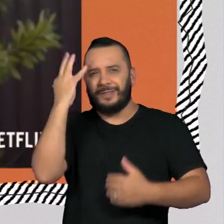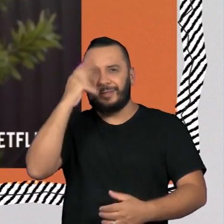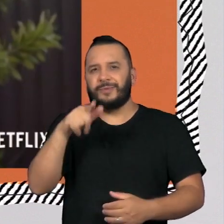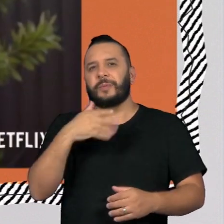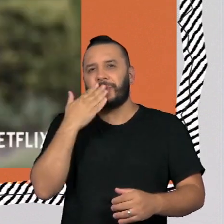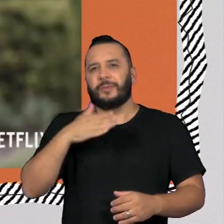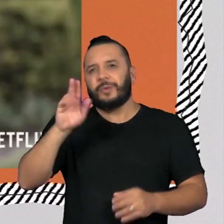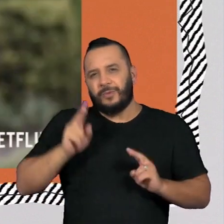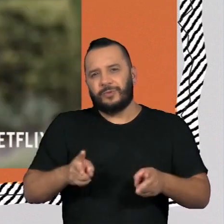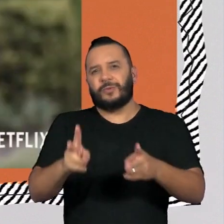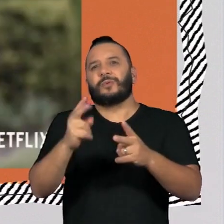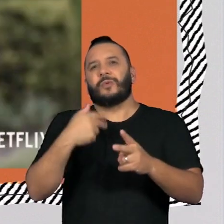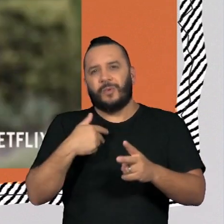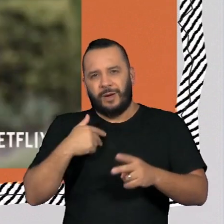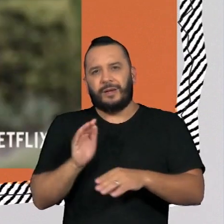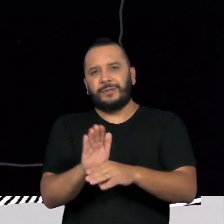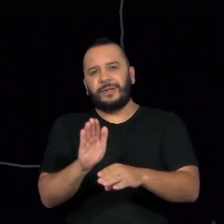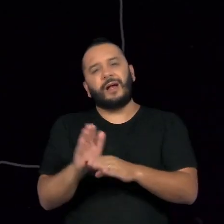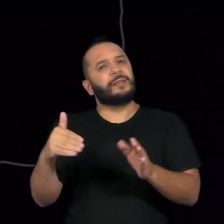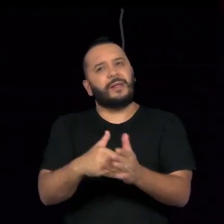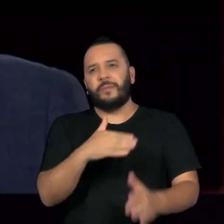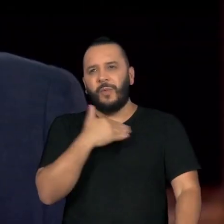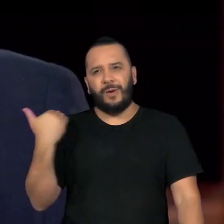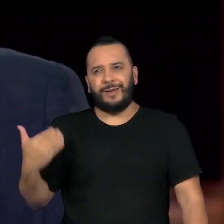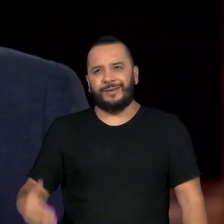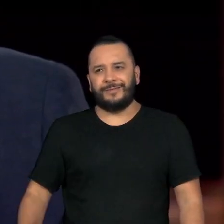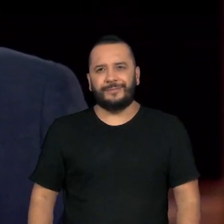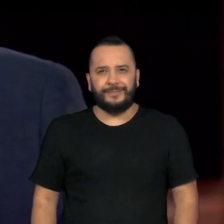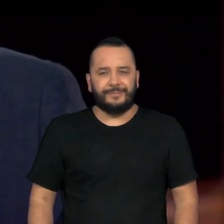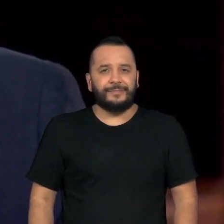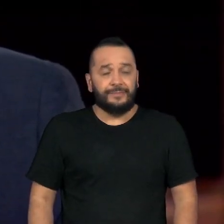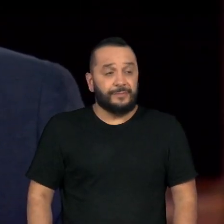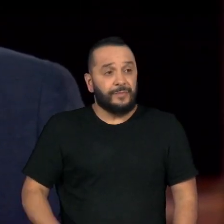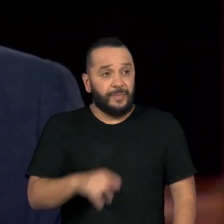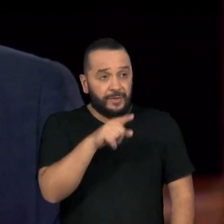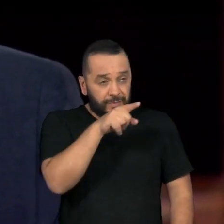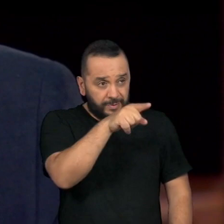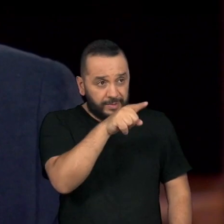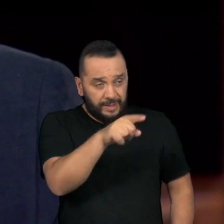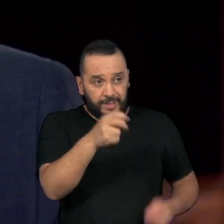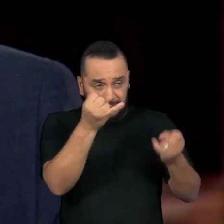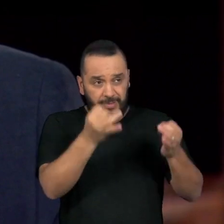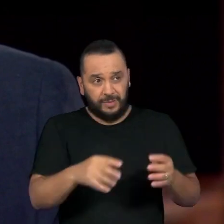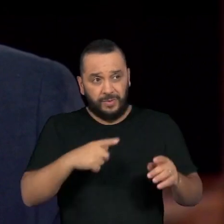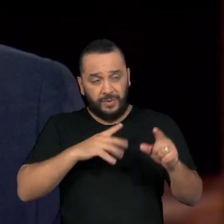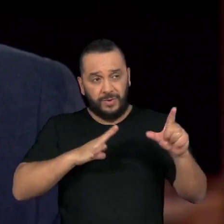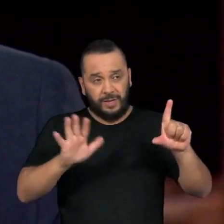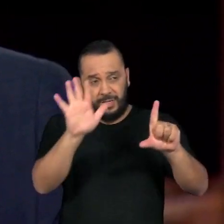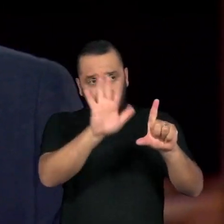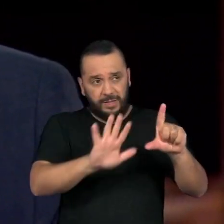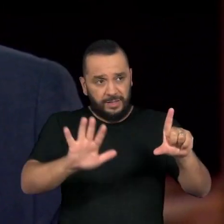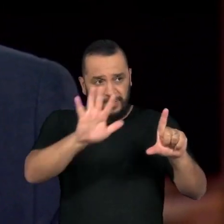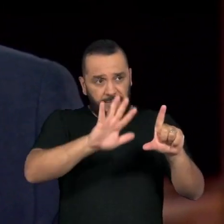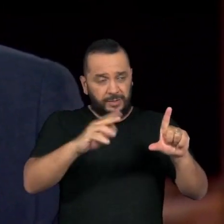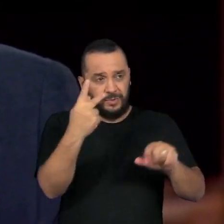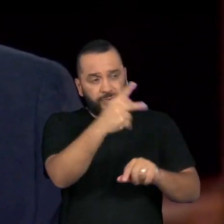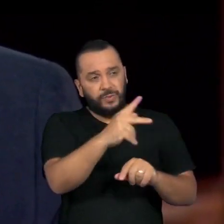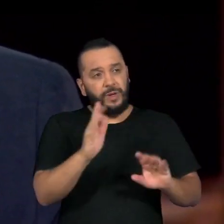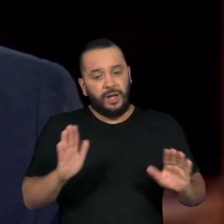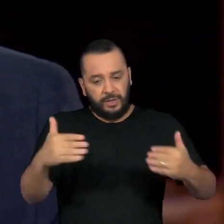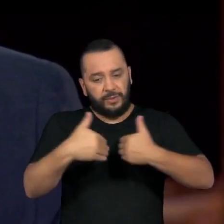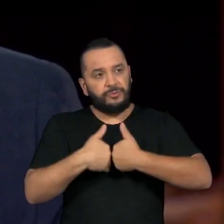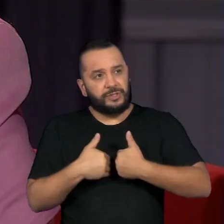vow to keep making vows until we die. Você fala no seu canal que os autistas são mais diagnosticados